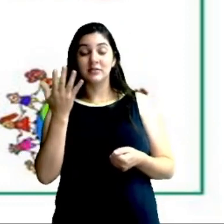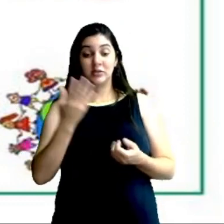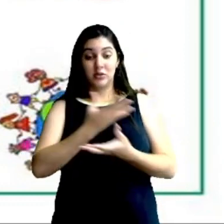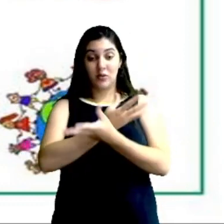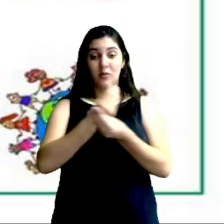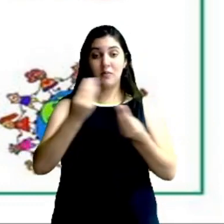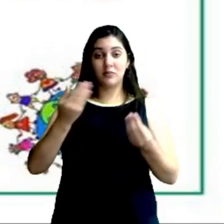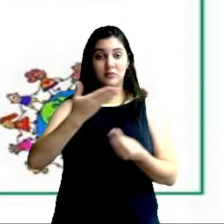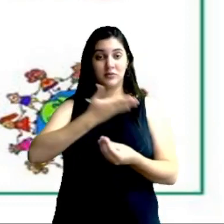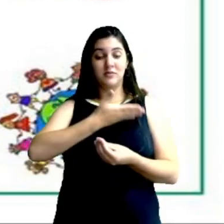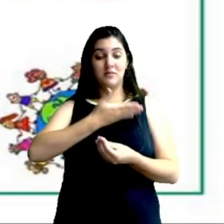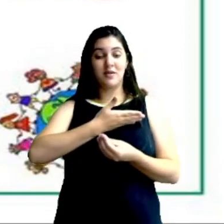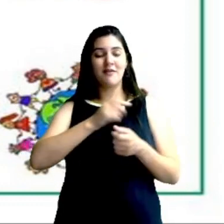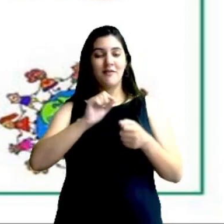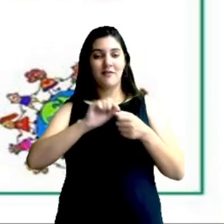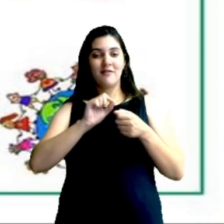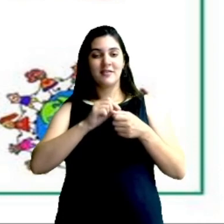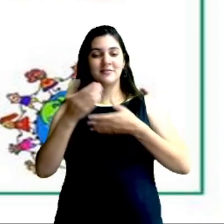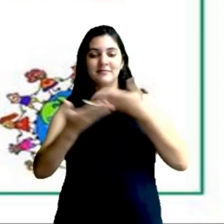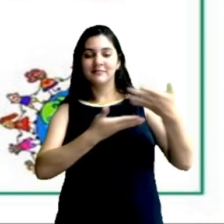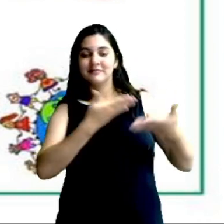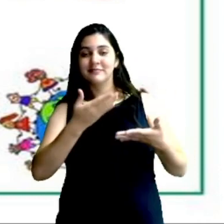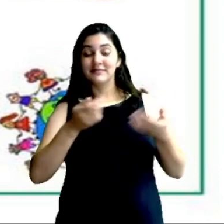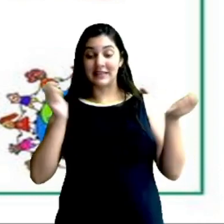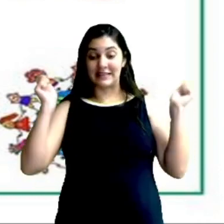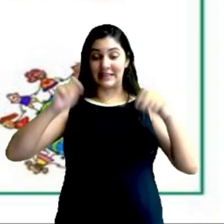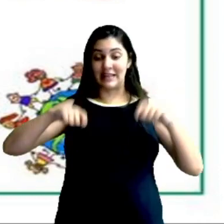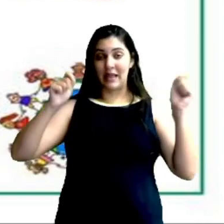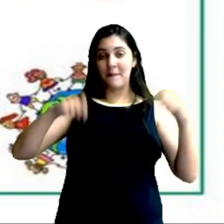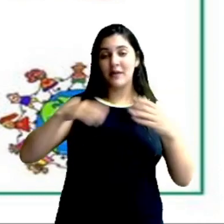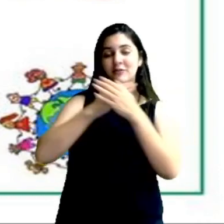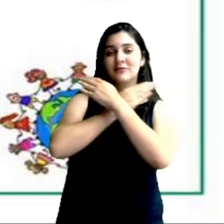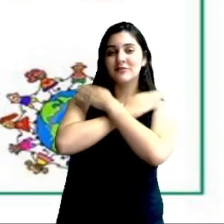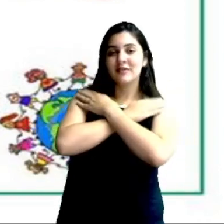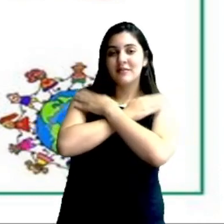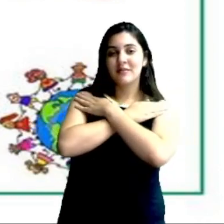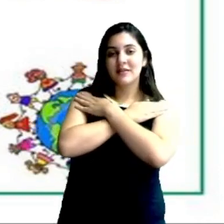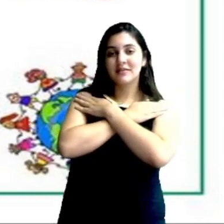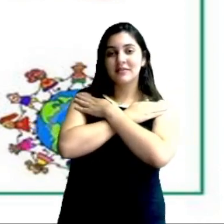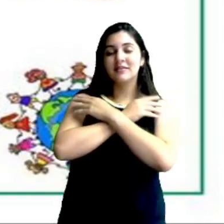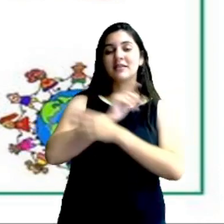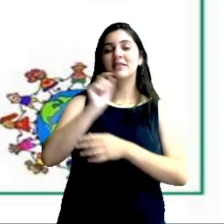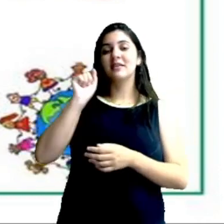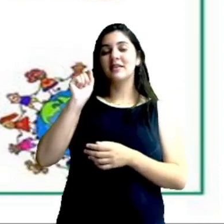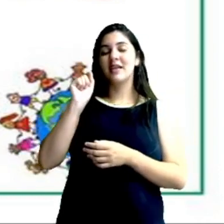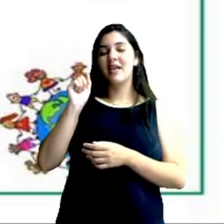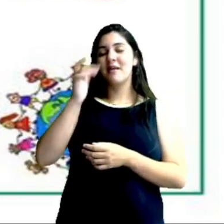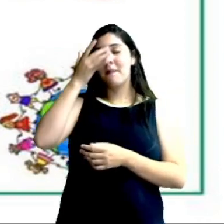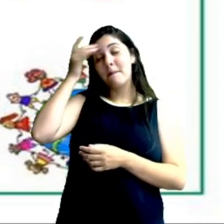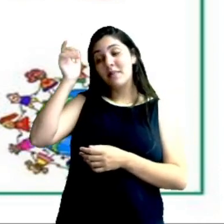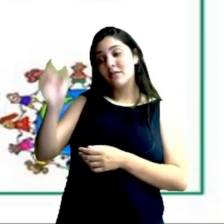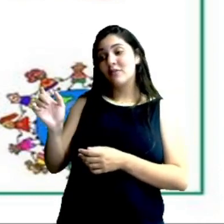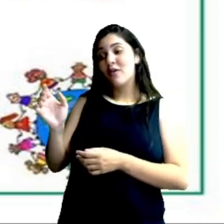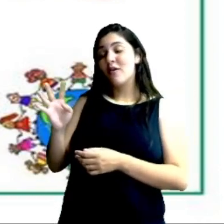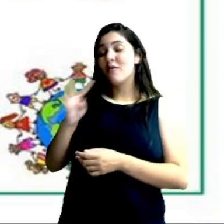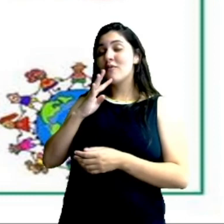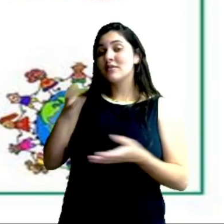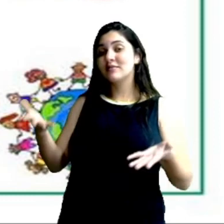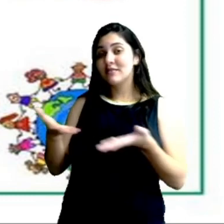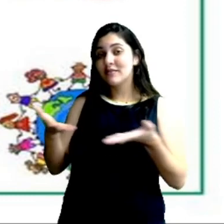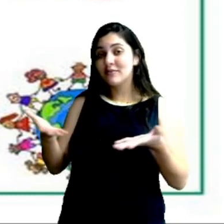em muitos amigos fazer ser capaz de abraçar que acabei de conhecer